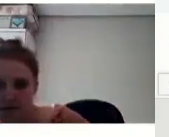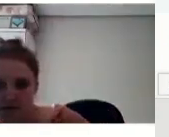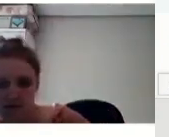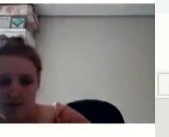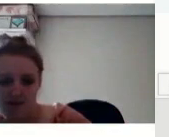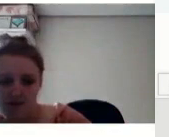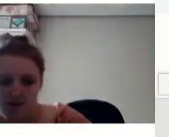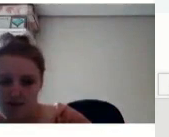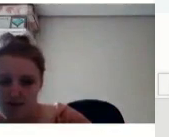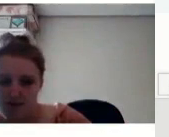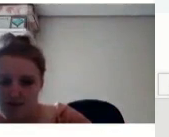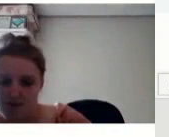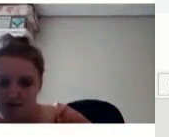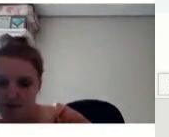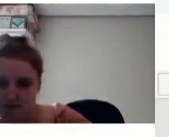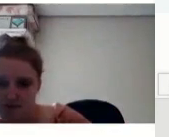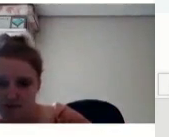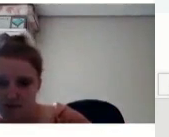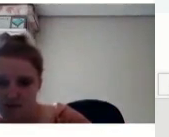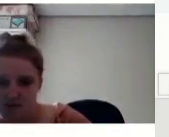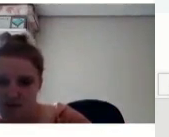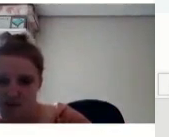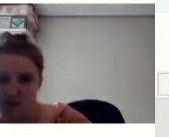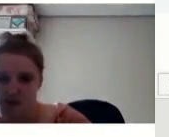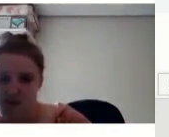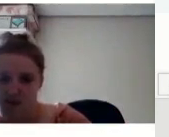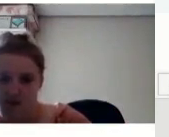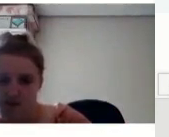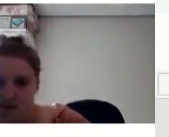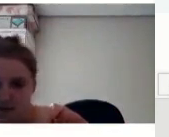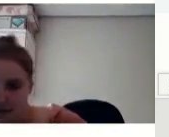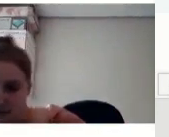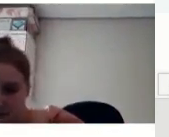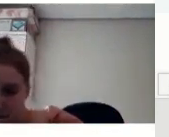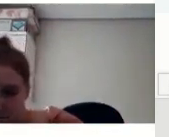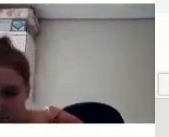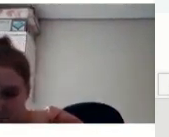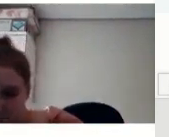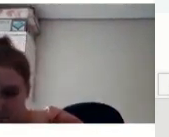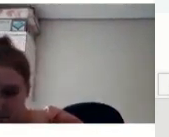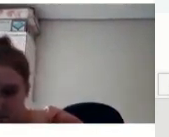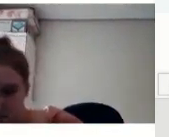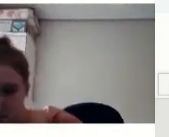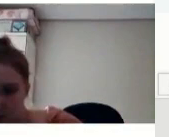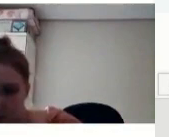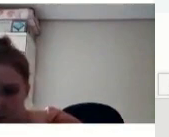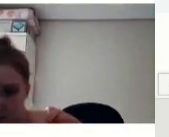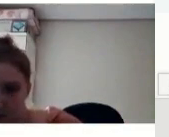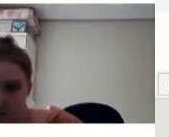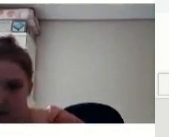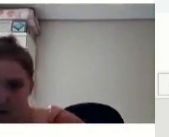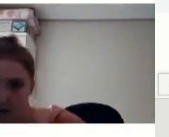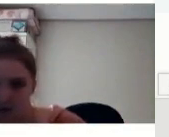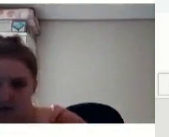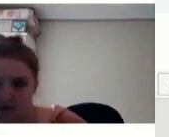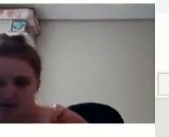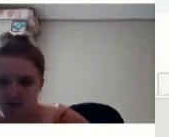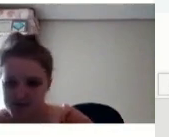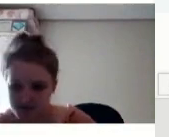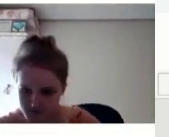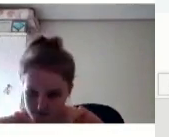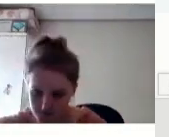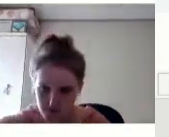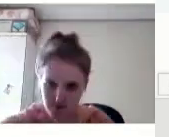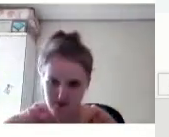o que é a variação da funcional L, né? Só que, né, a gente acabou